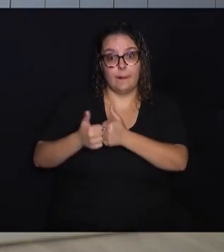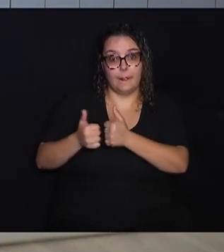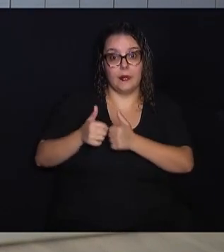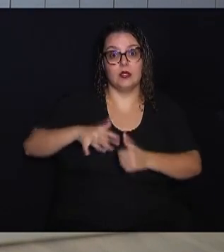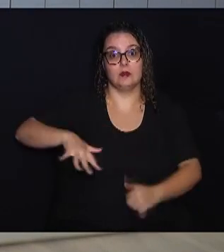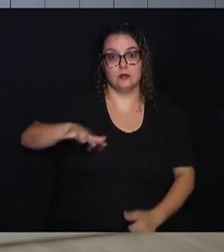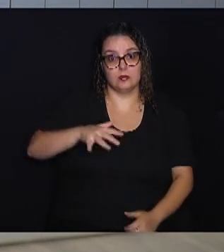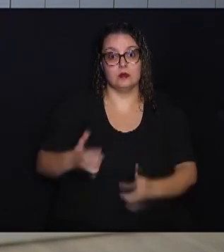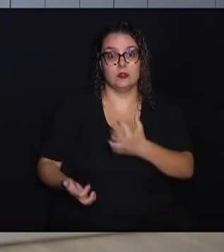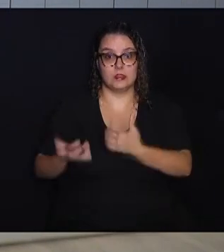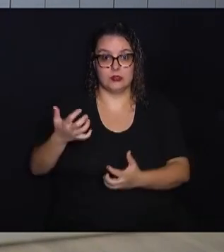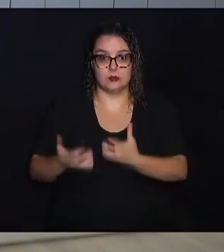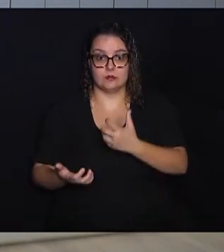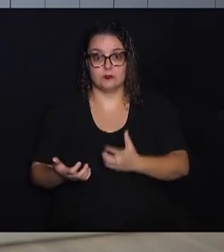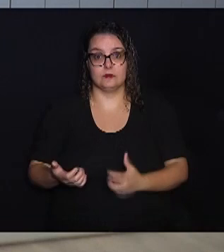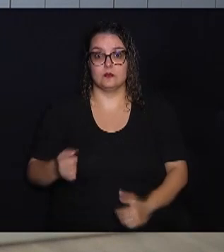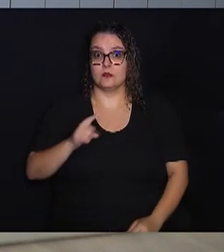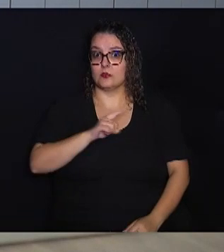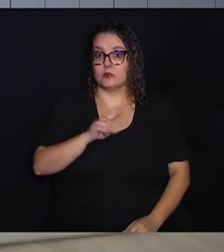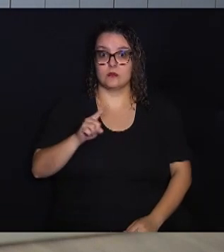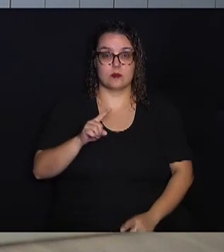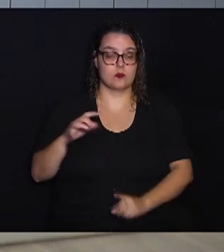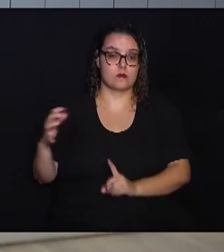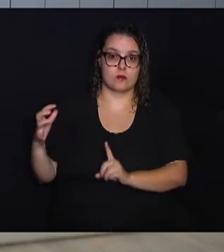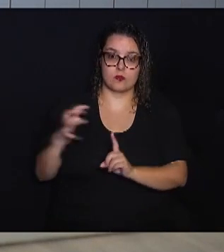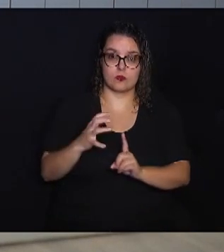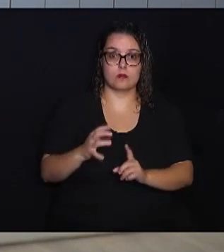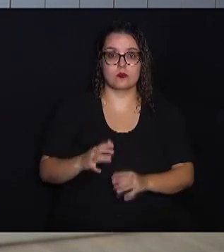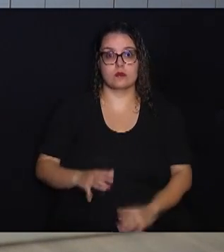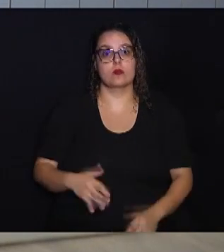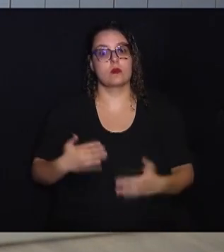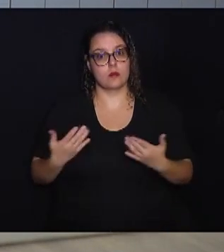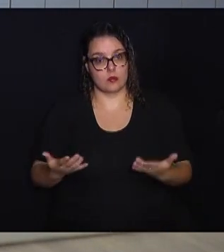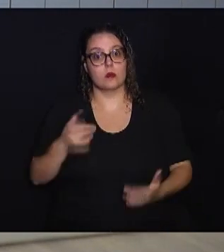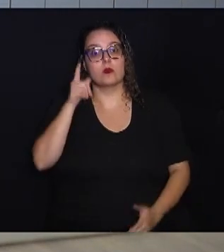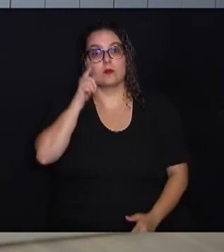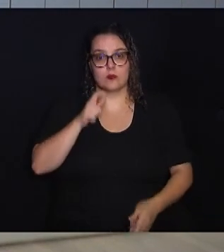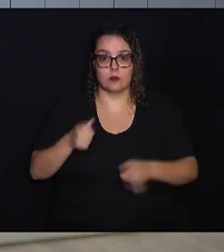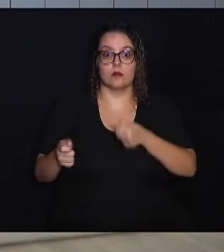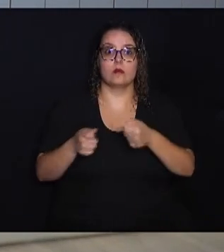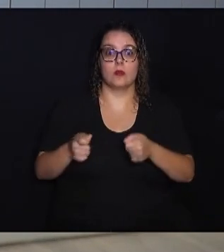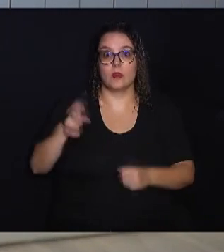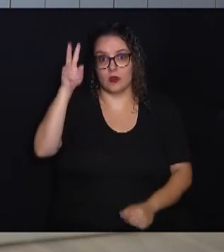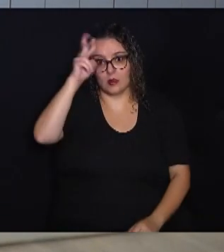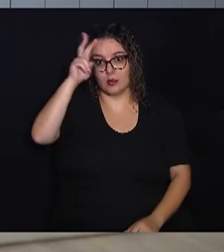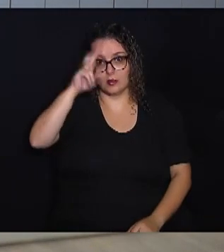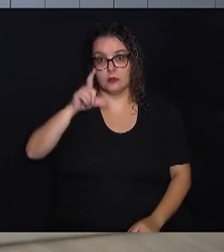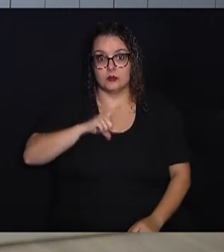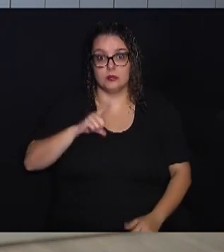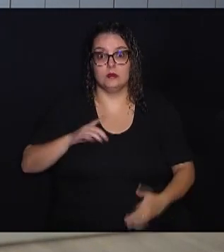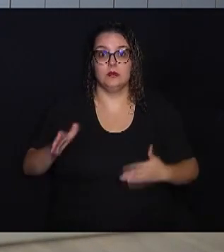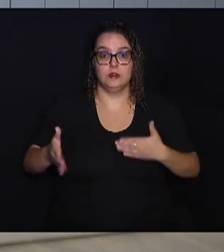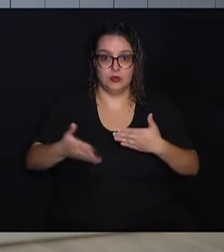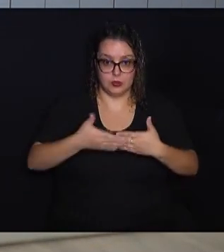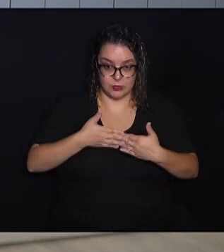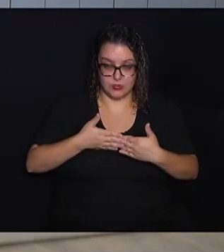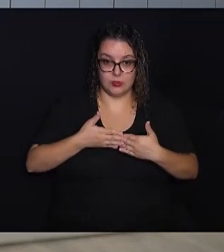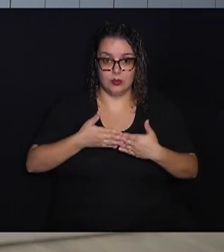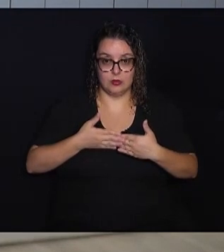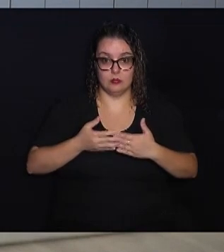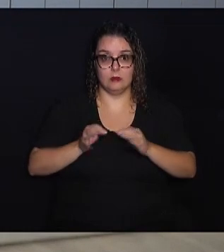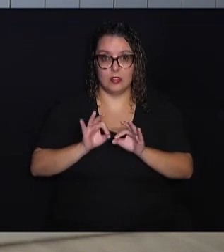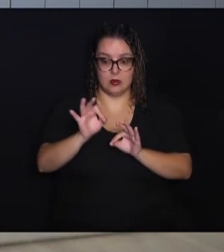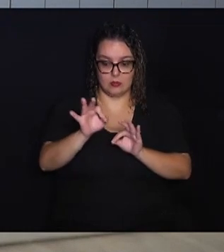atingida pelo fogo, não foi atingido. Então a gente conseguiu aí, a gente lembra que ele esteve fechado justamente para